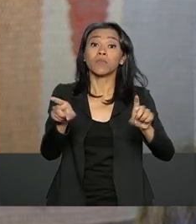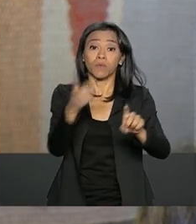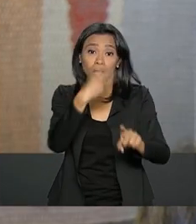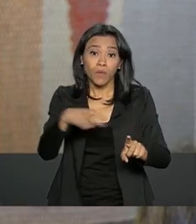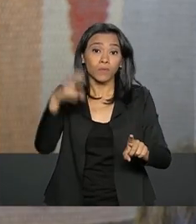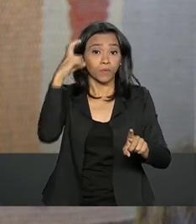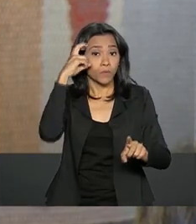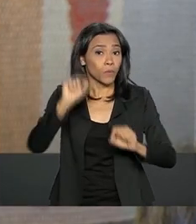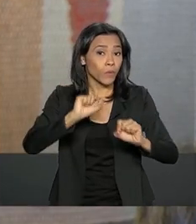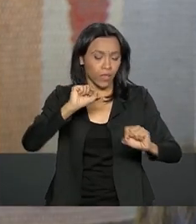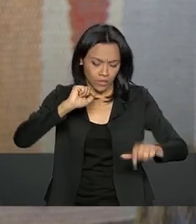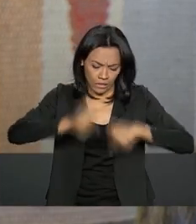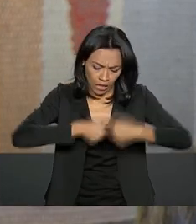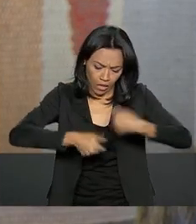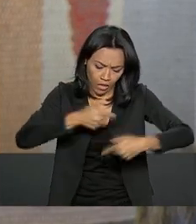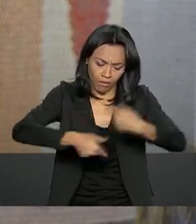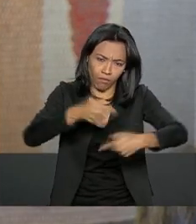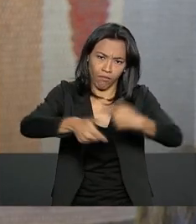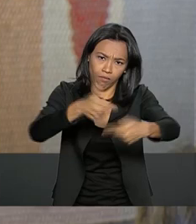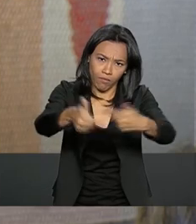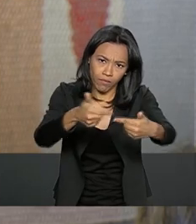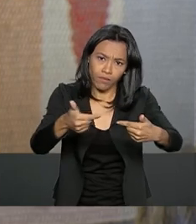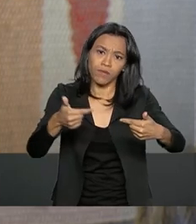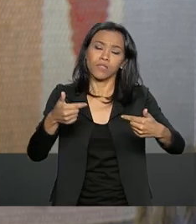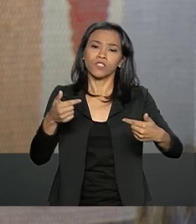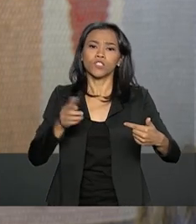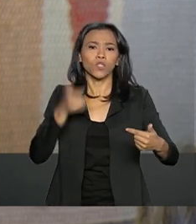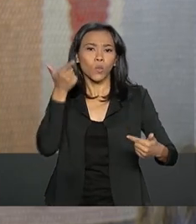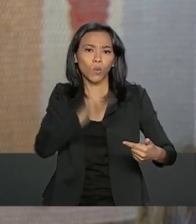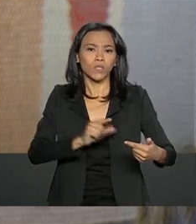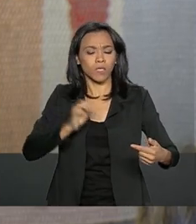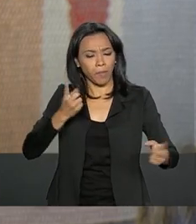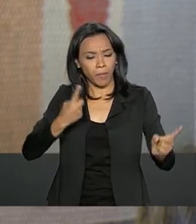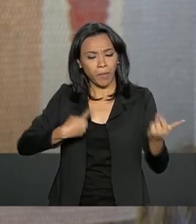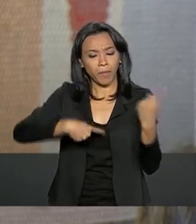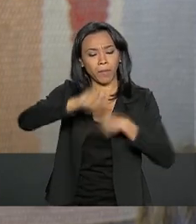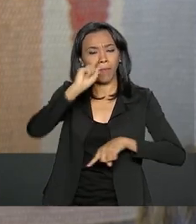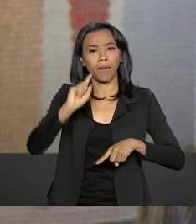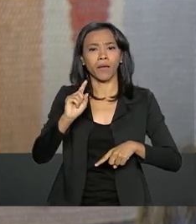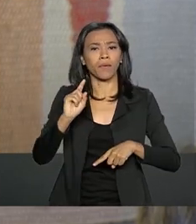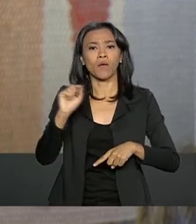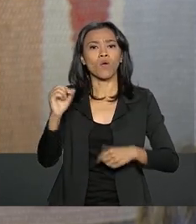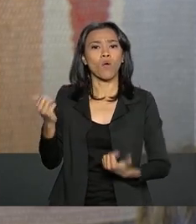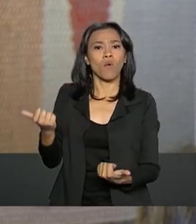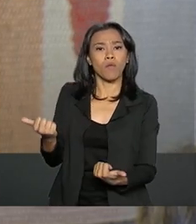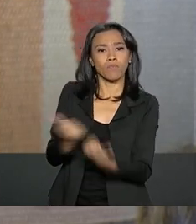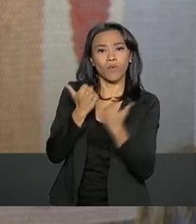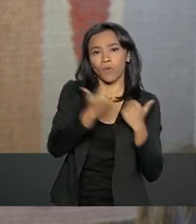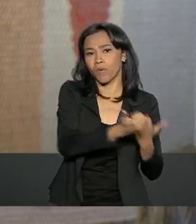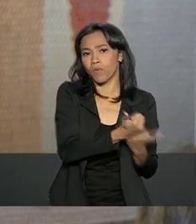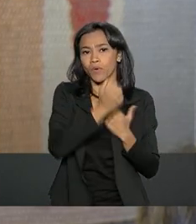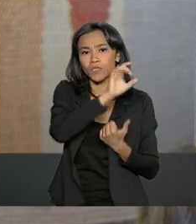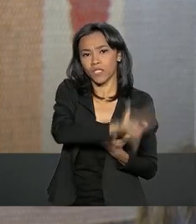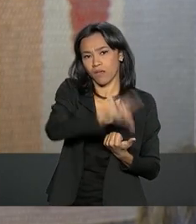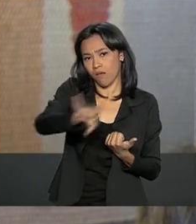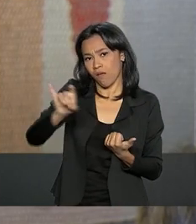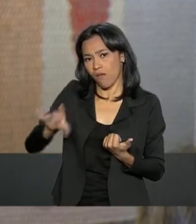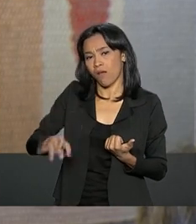do trabalho, a possibilidade de progredir a partir da contribuição de cada um dos nossos cidadãos.